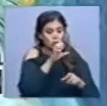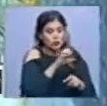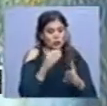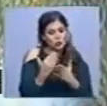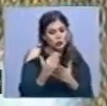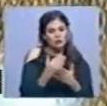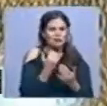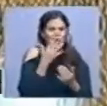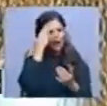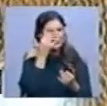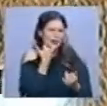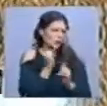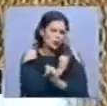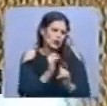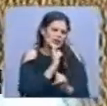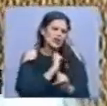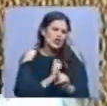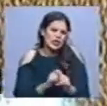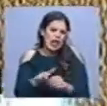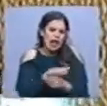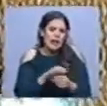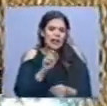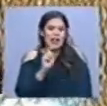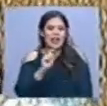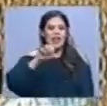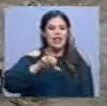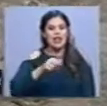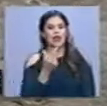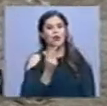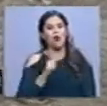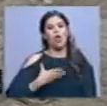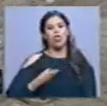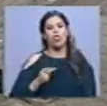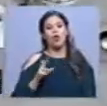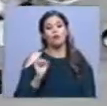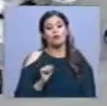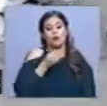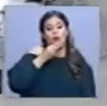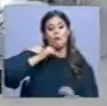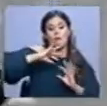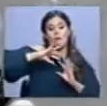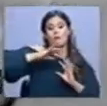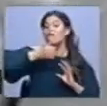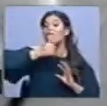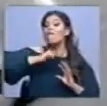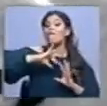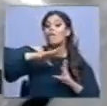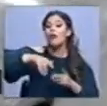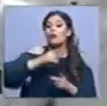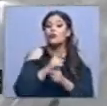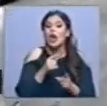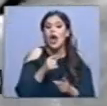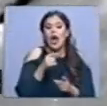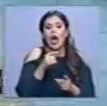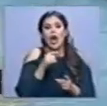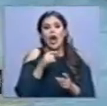impossível haver gelo na zona equatorial de Marte porque podia facilmente, o calor podia facilmente derreter. Eis então